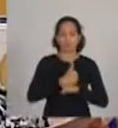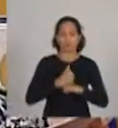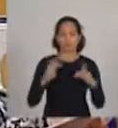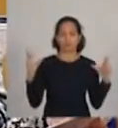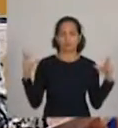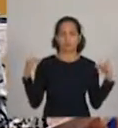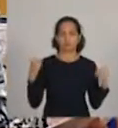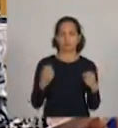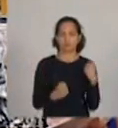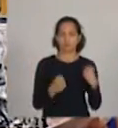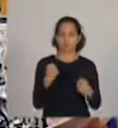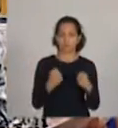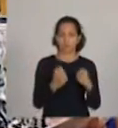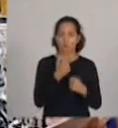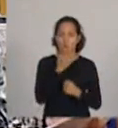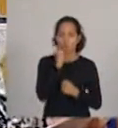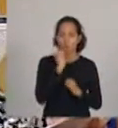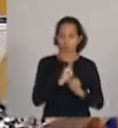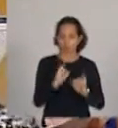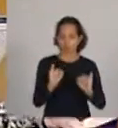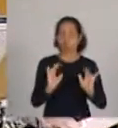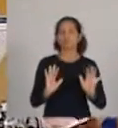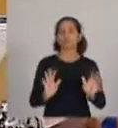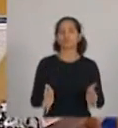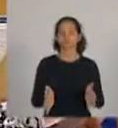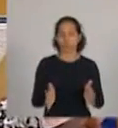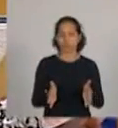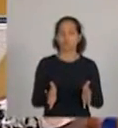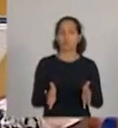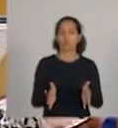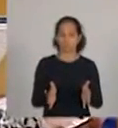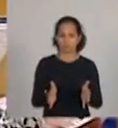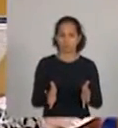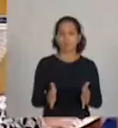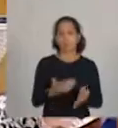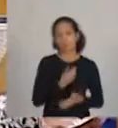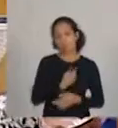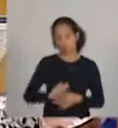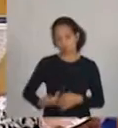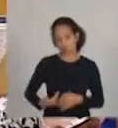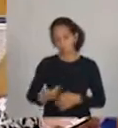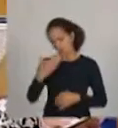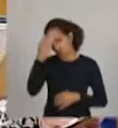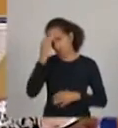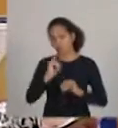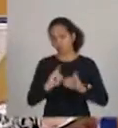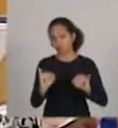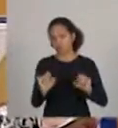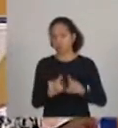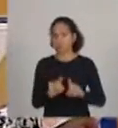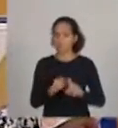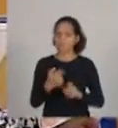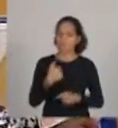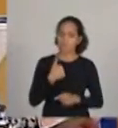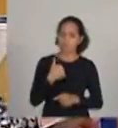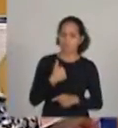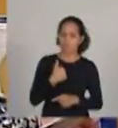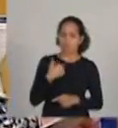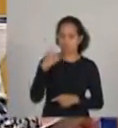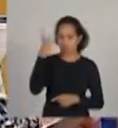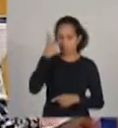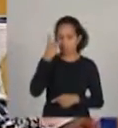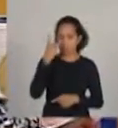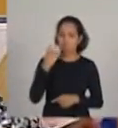foi anunciado ontem aqui e foi divulgado pelo governador. Inclusive, eu fui uma das deputadas que